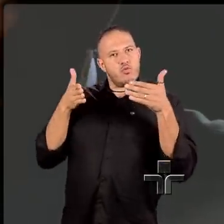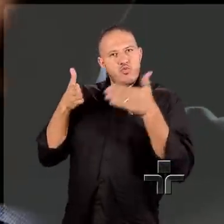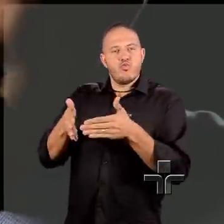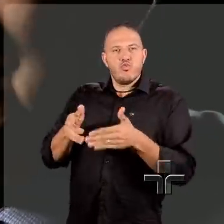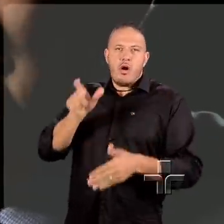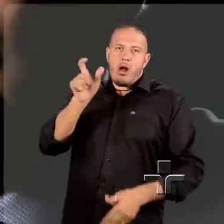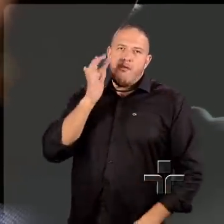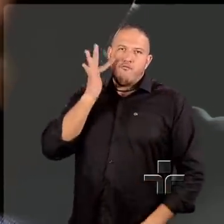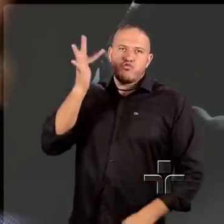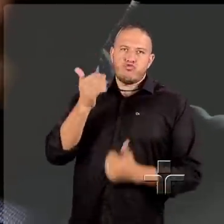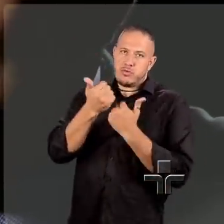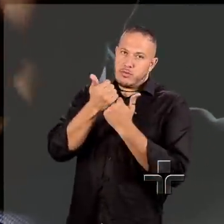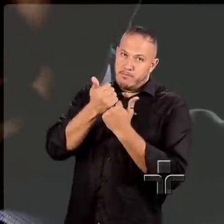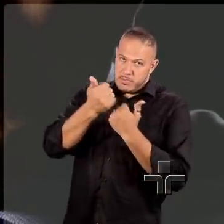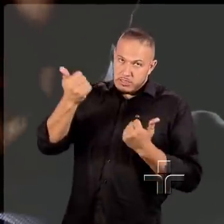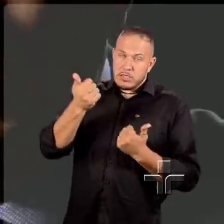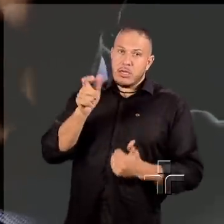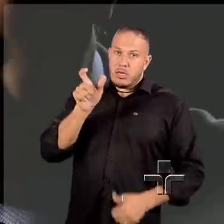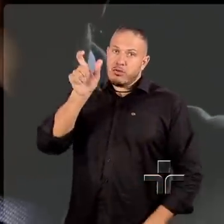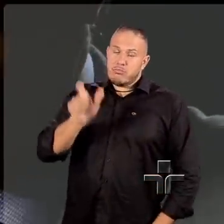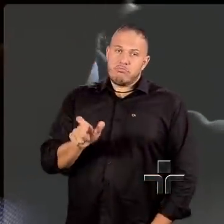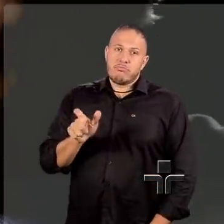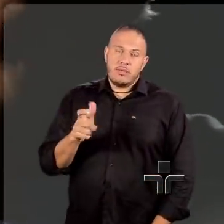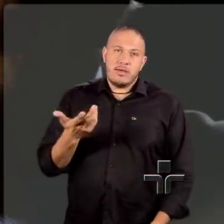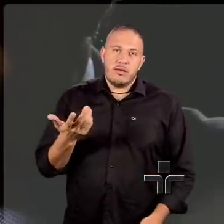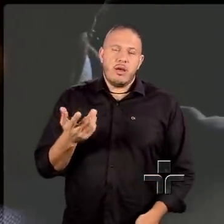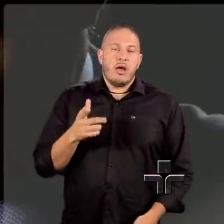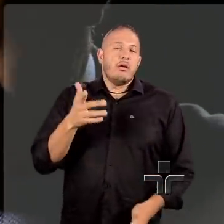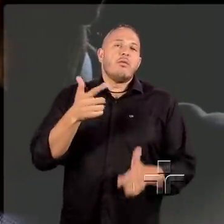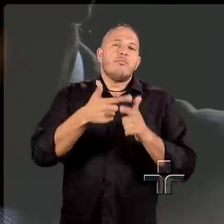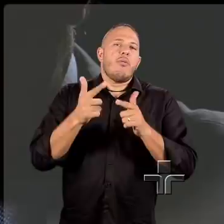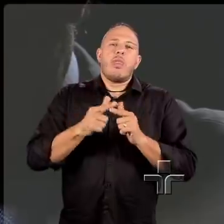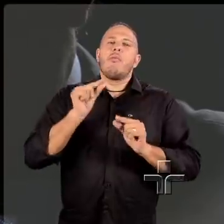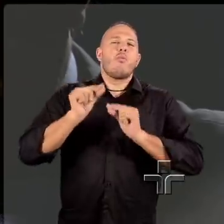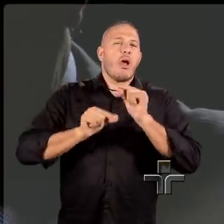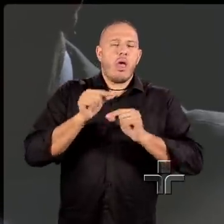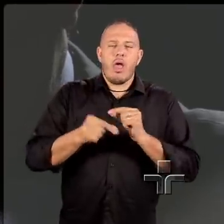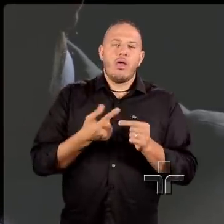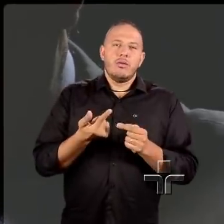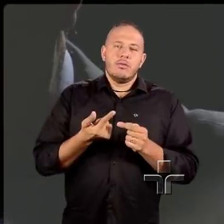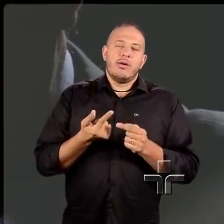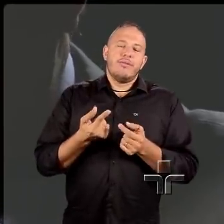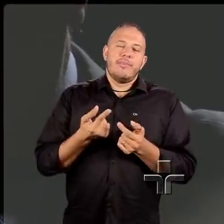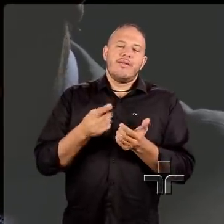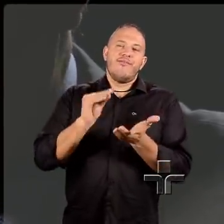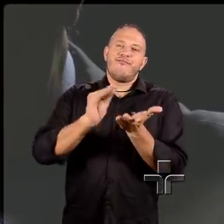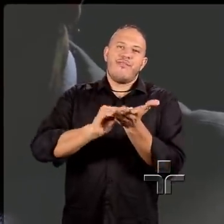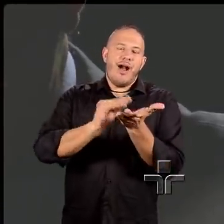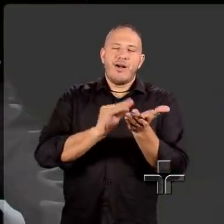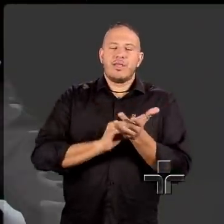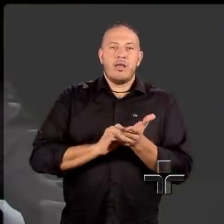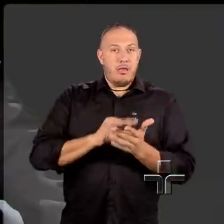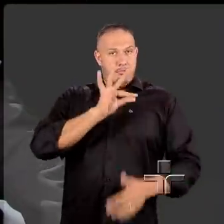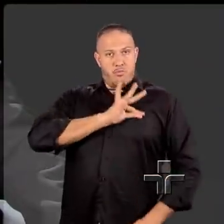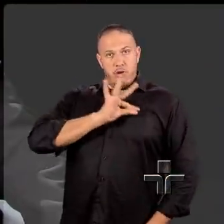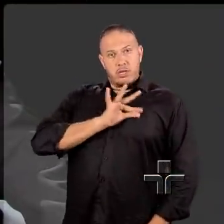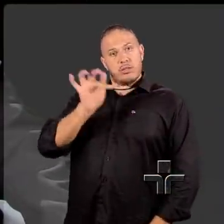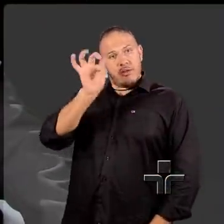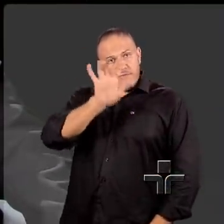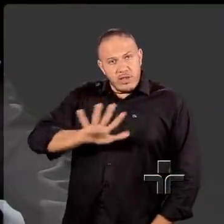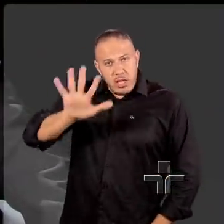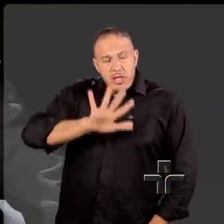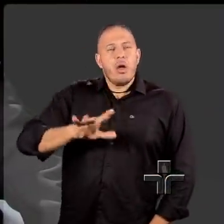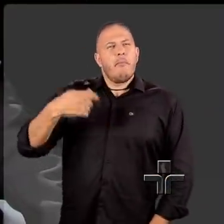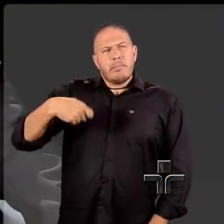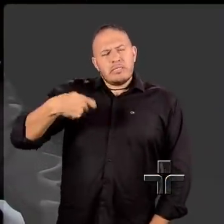ao futuro ministro são poderes incomensuráveis. O problema é, faltam quadros, a Polícia Federal precisa de pelo menos